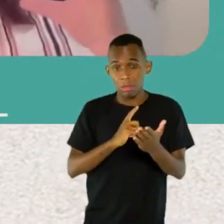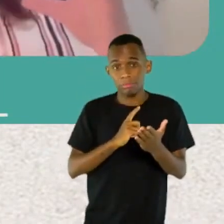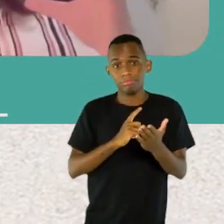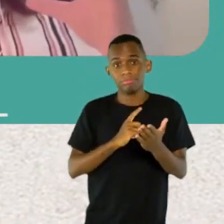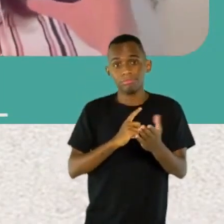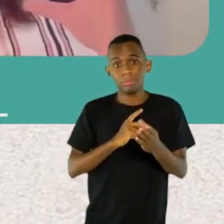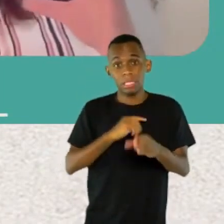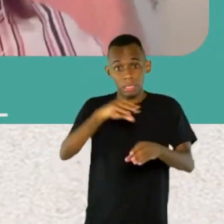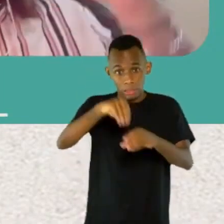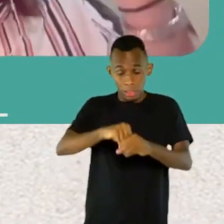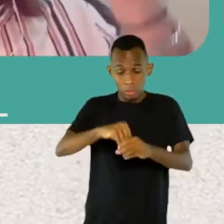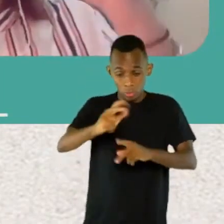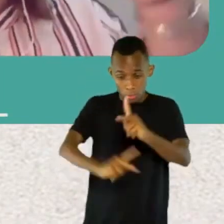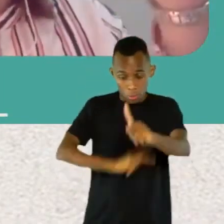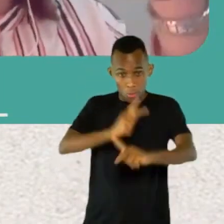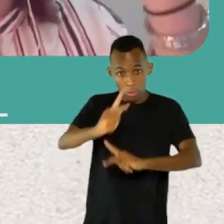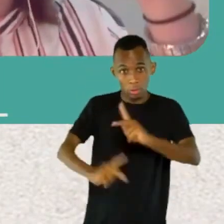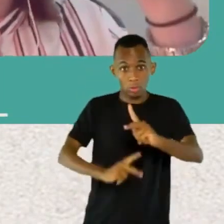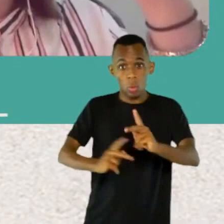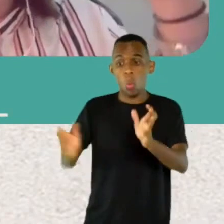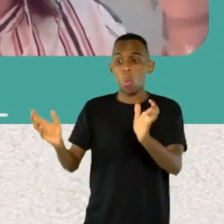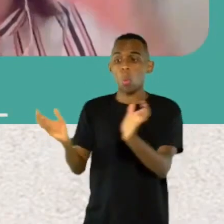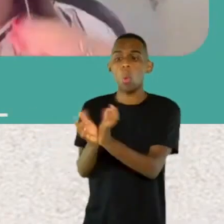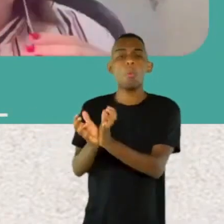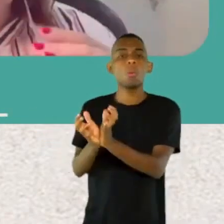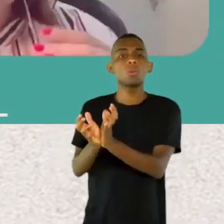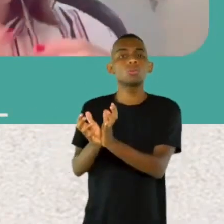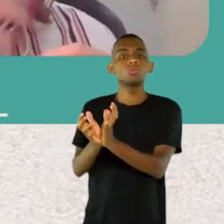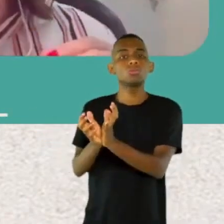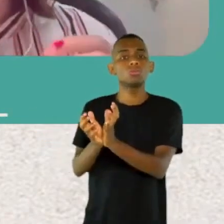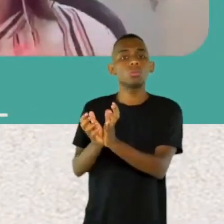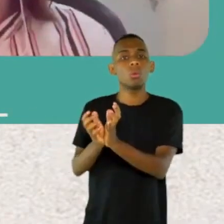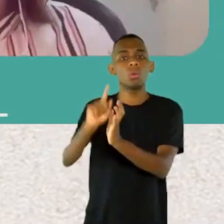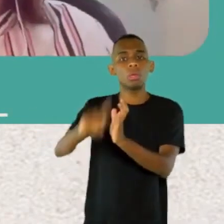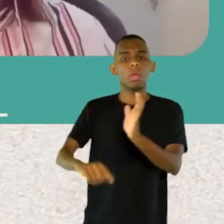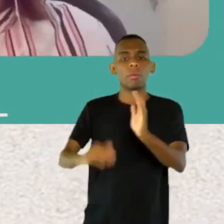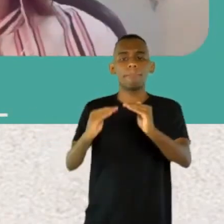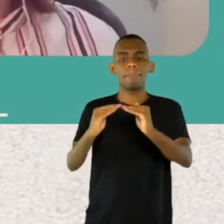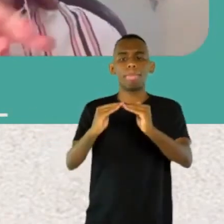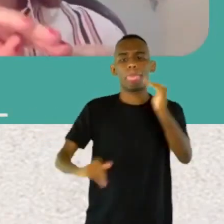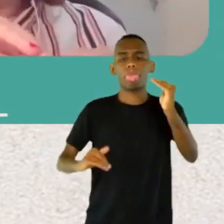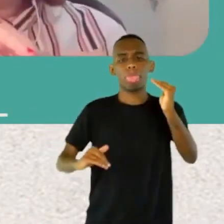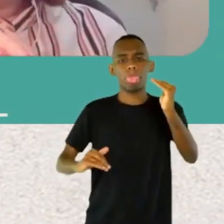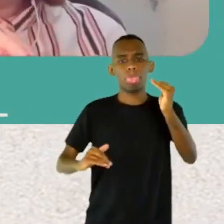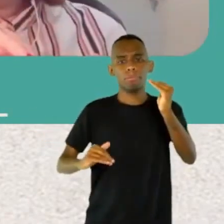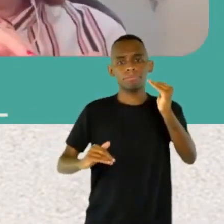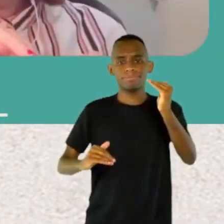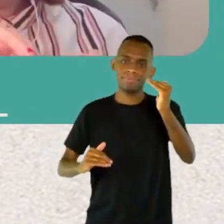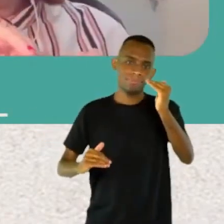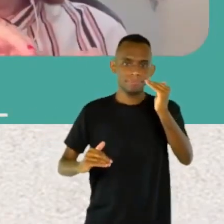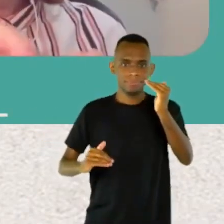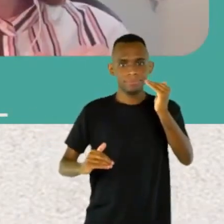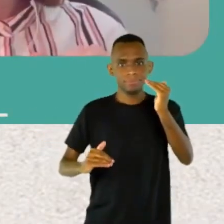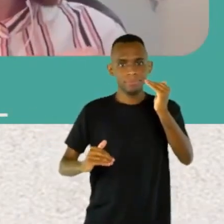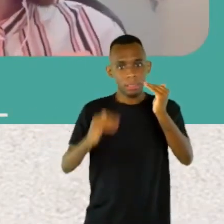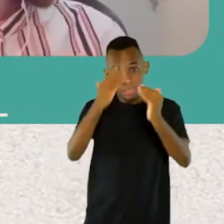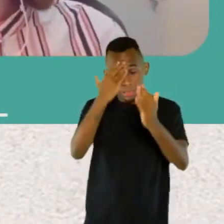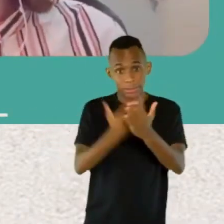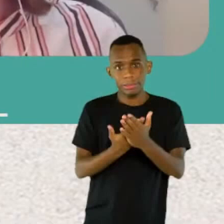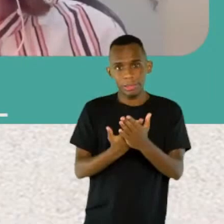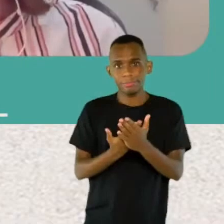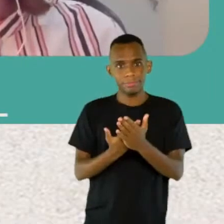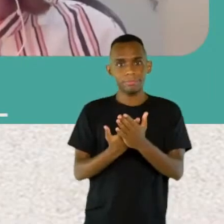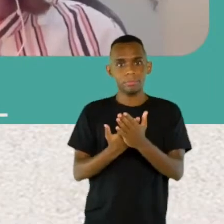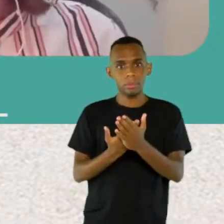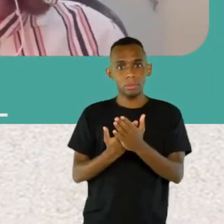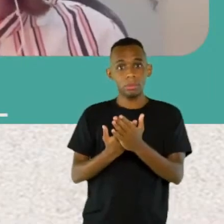dentro da população um grupo de pessoas que é inferior, né? E essas pessoas que